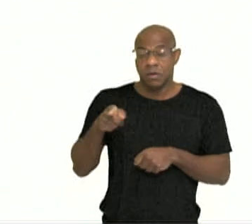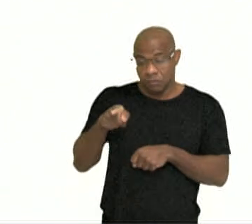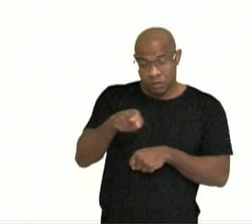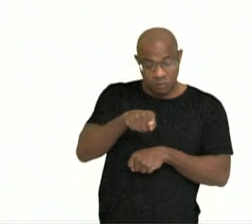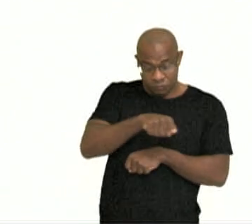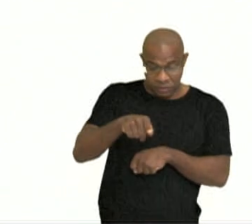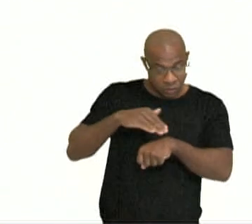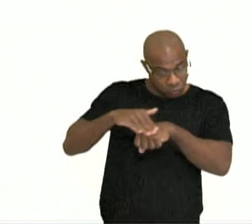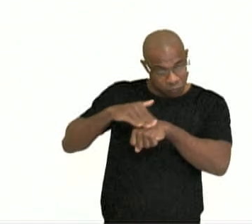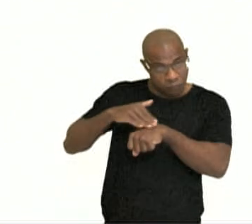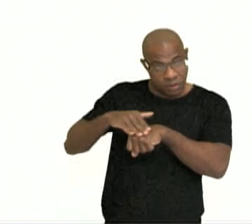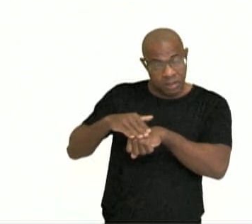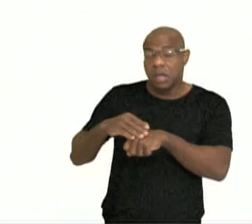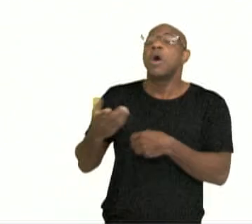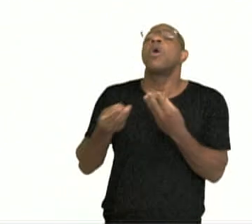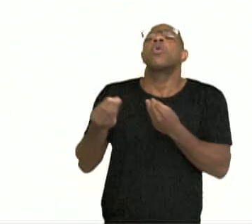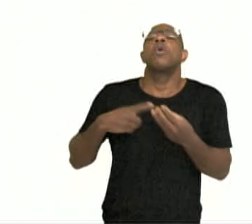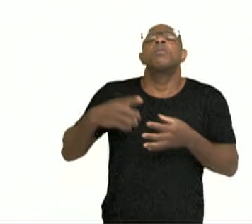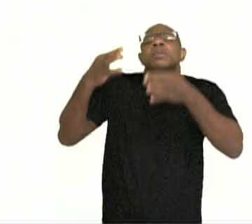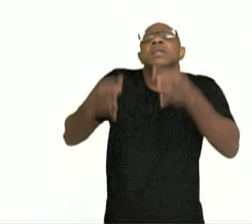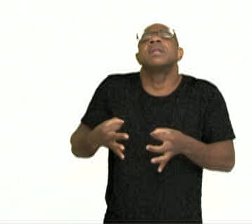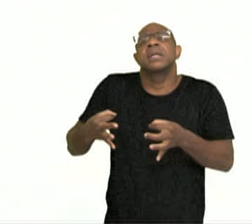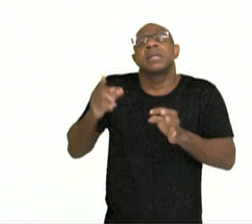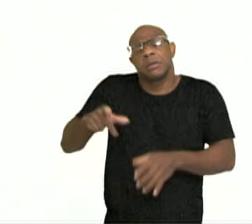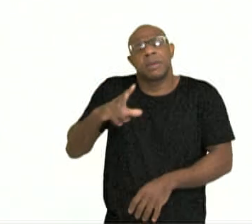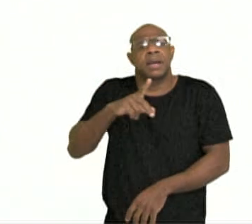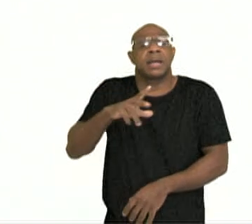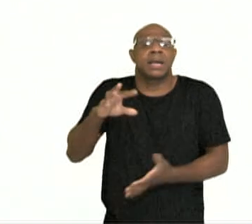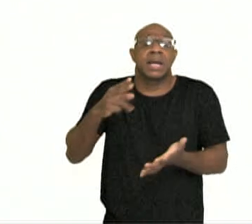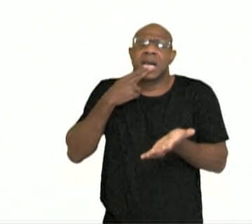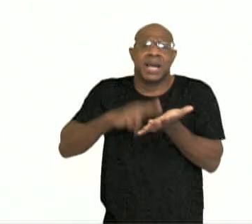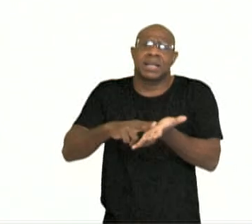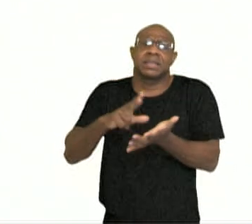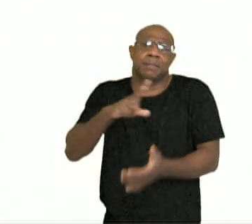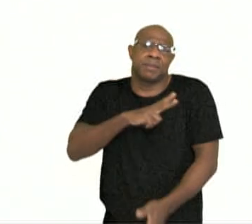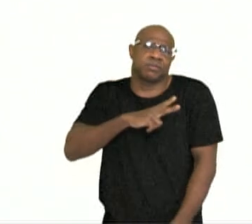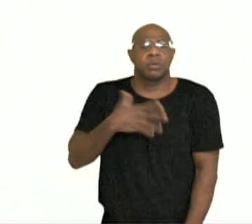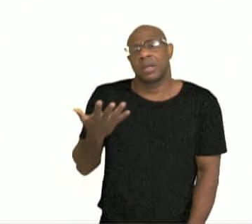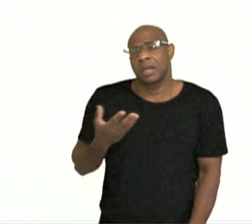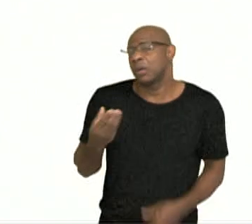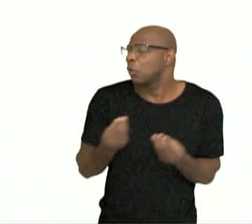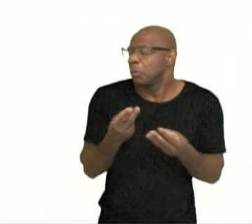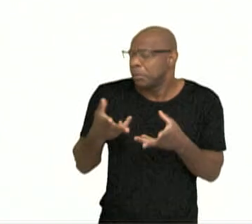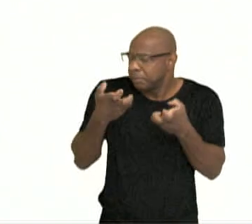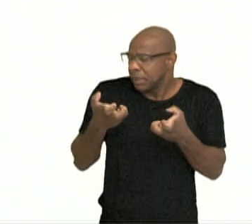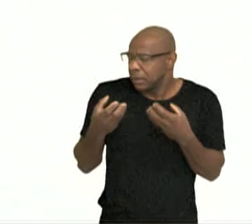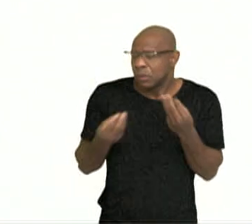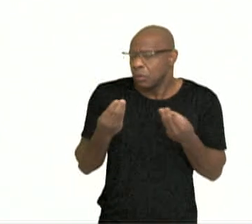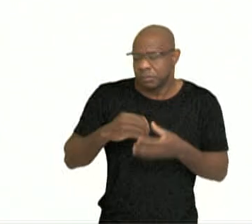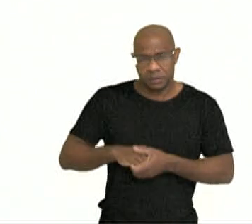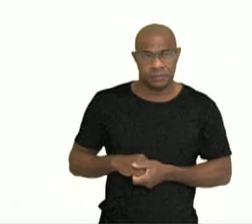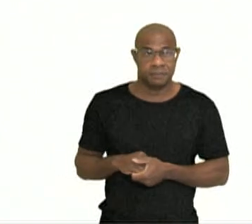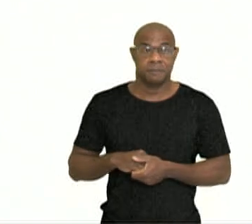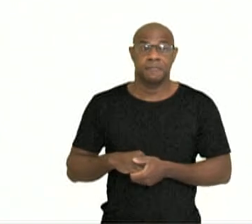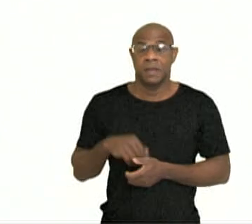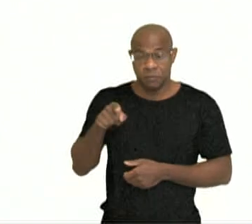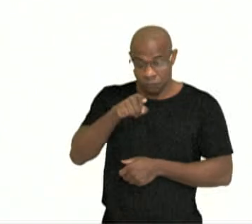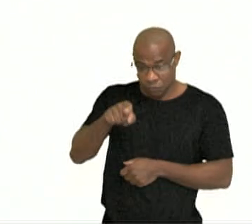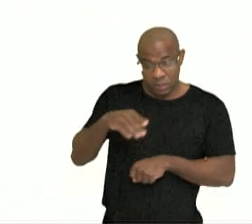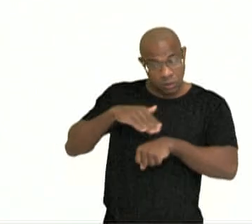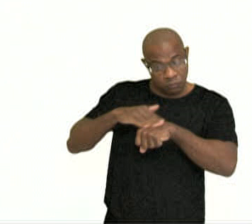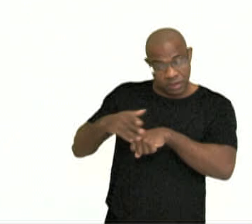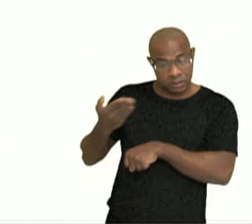Como podemos ter certeza de que é uma carta pessoal? Me perdoe, né? Como podemos ter certeza disso? Agora sim, converse com